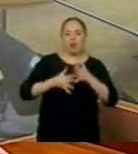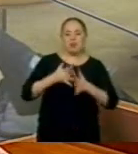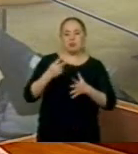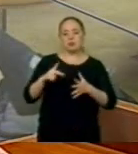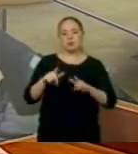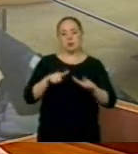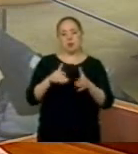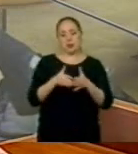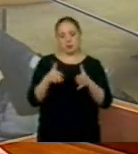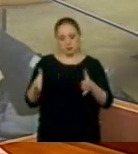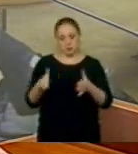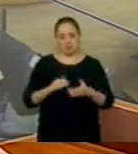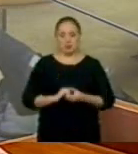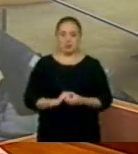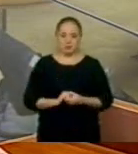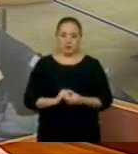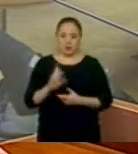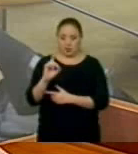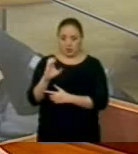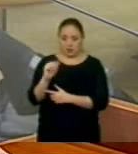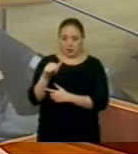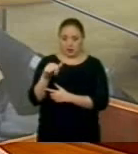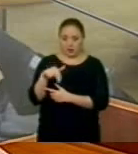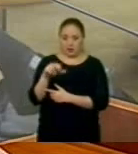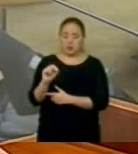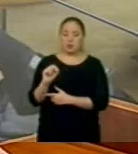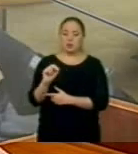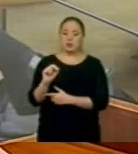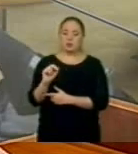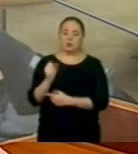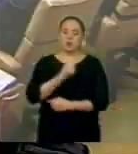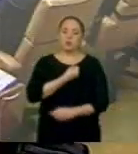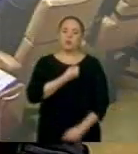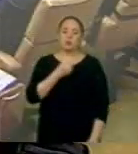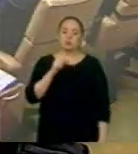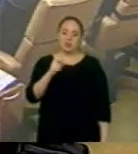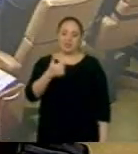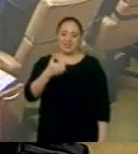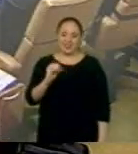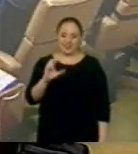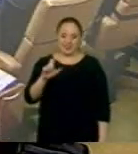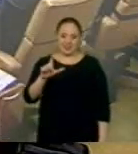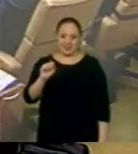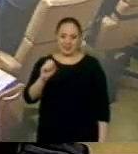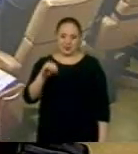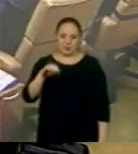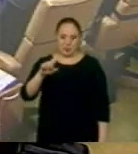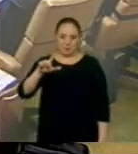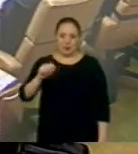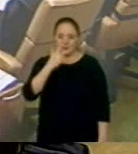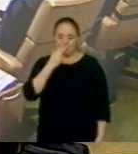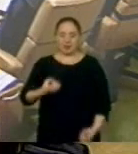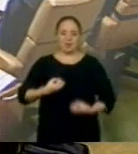penso eu, o que diz o eminente decano dessa corte no inquérito 510, ministro Celso de Mello, a quem que tanto inspira todos